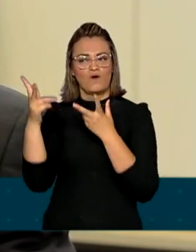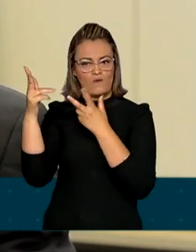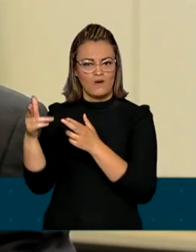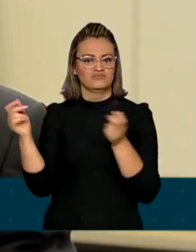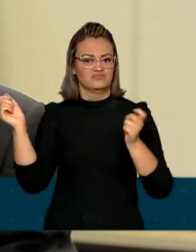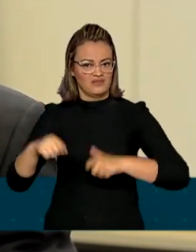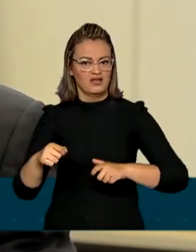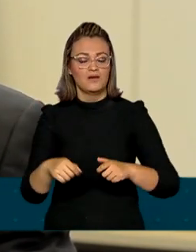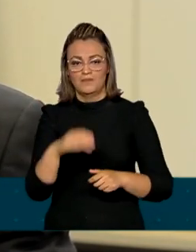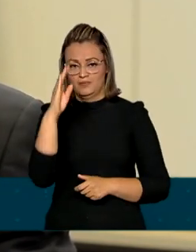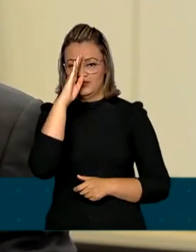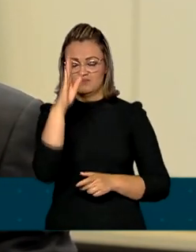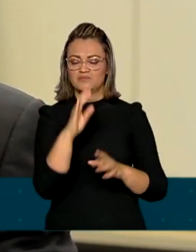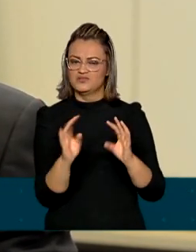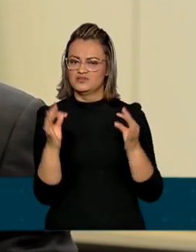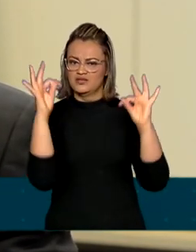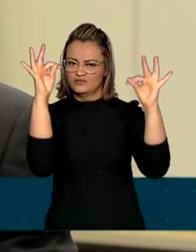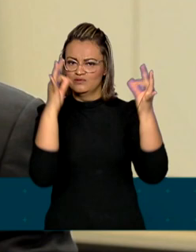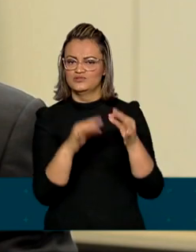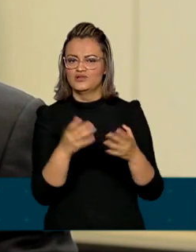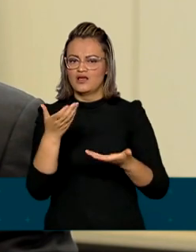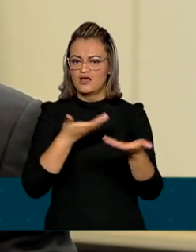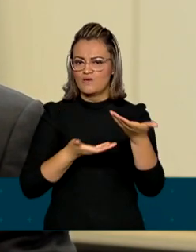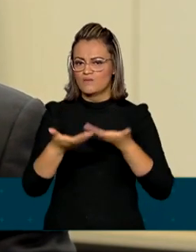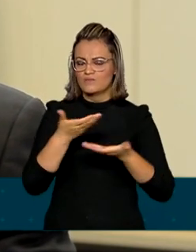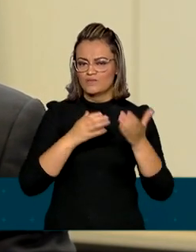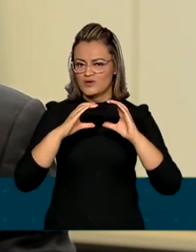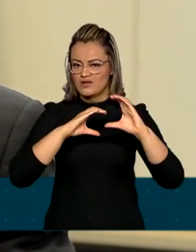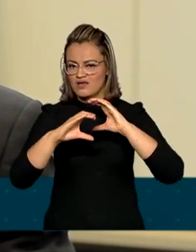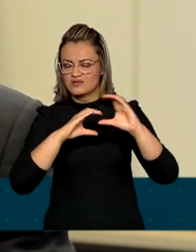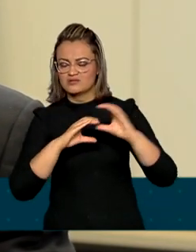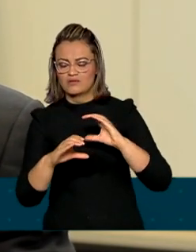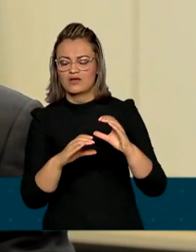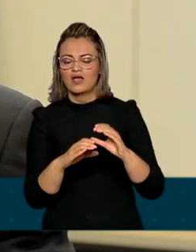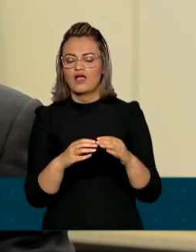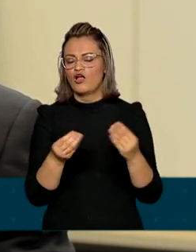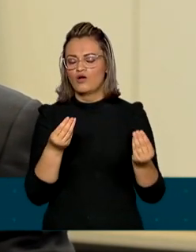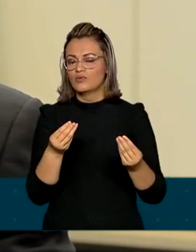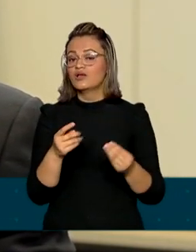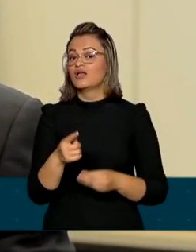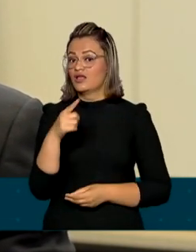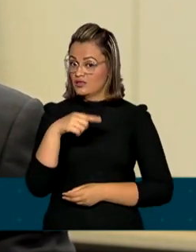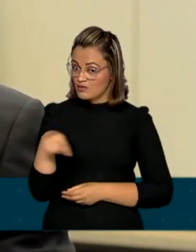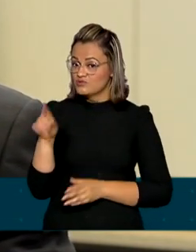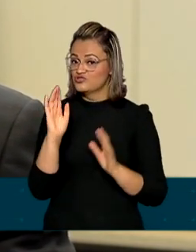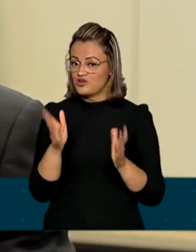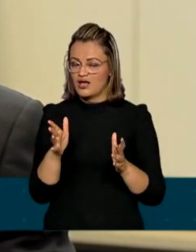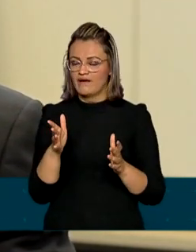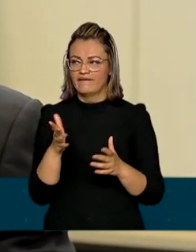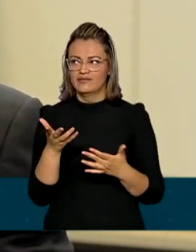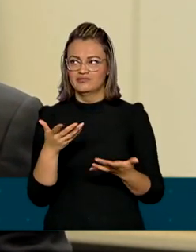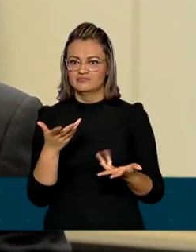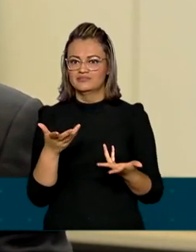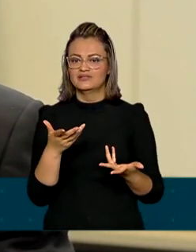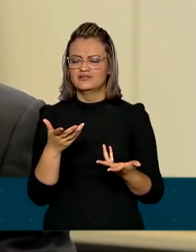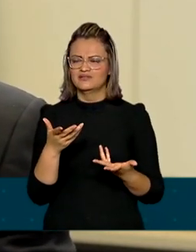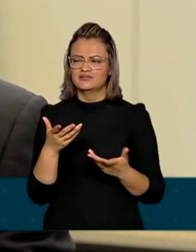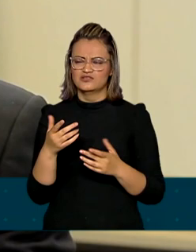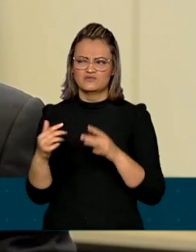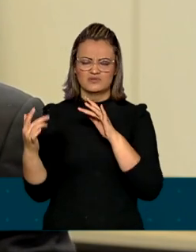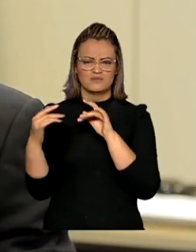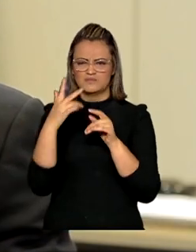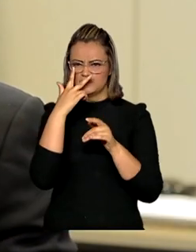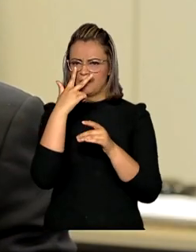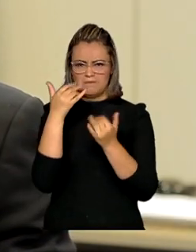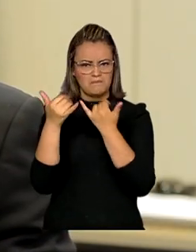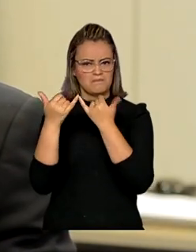principalmente na parte de tecnologia, na parte de comunicações, em que nós já estamos, vamos dizer assim, aderentes à